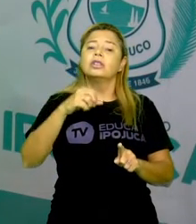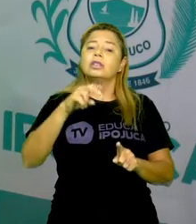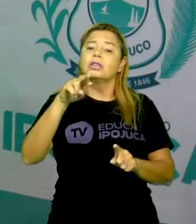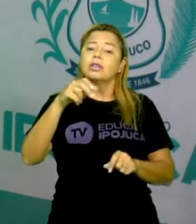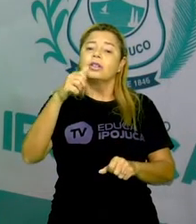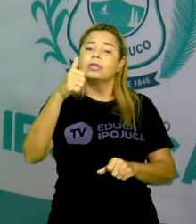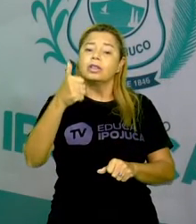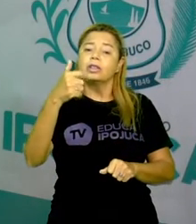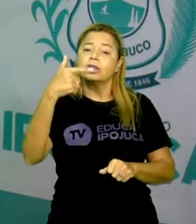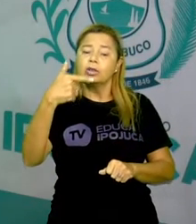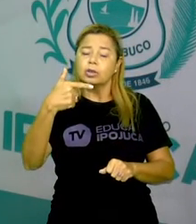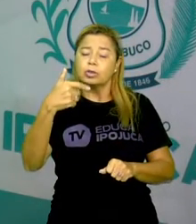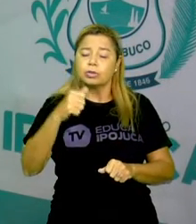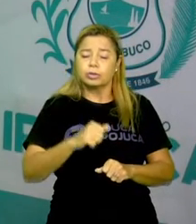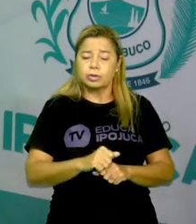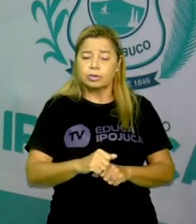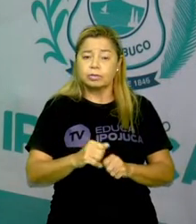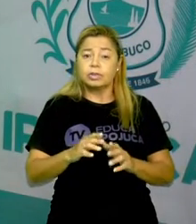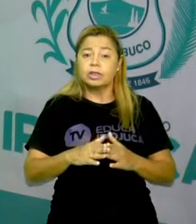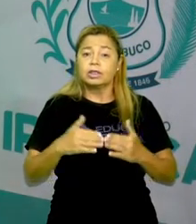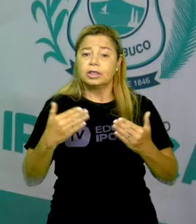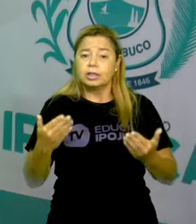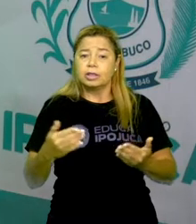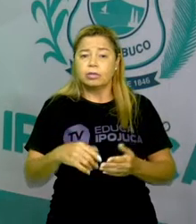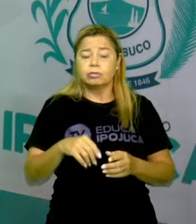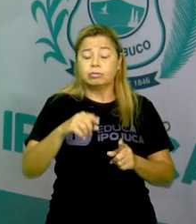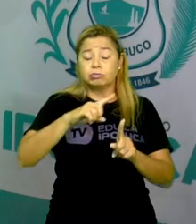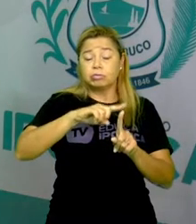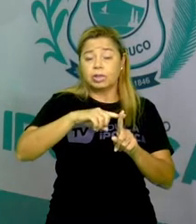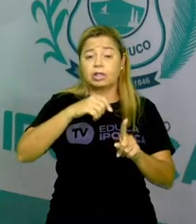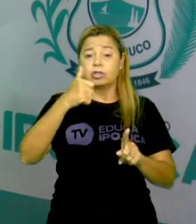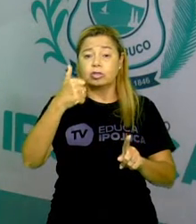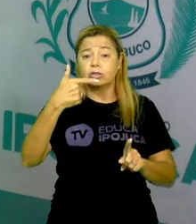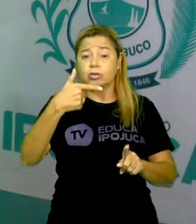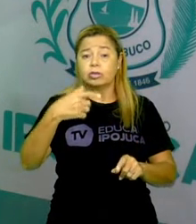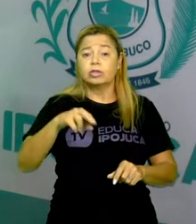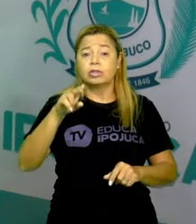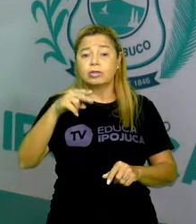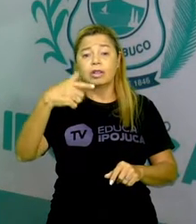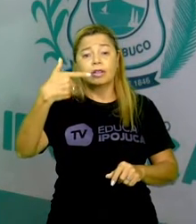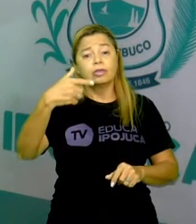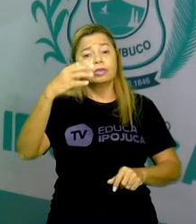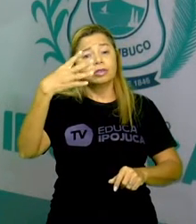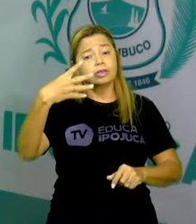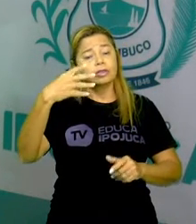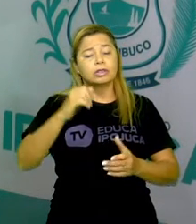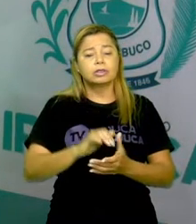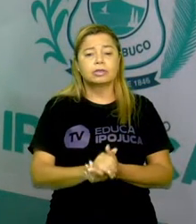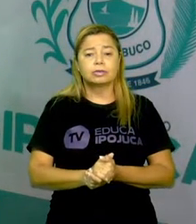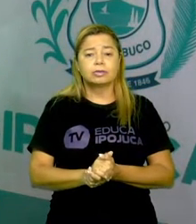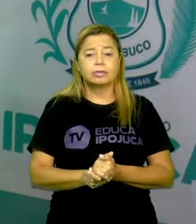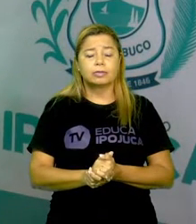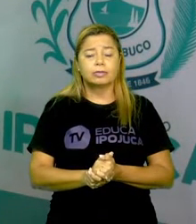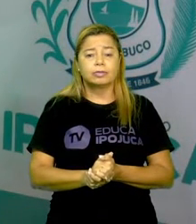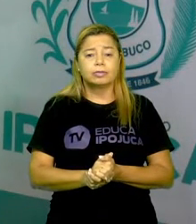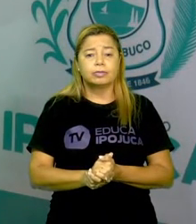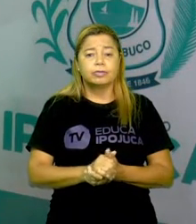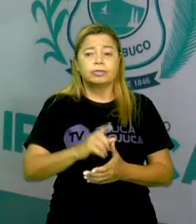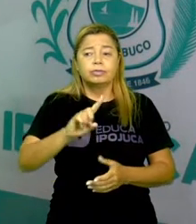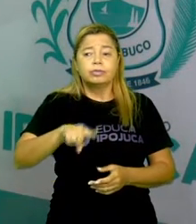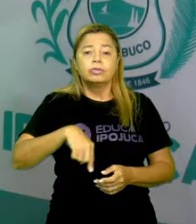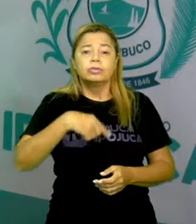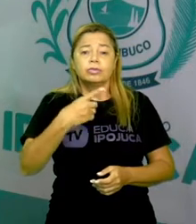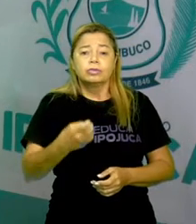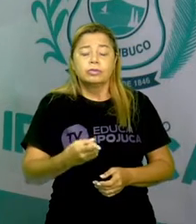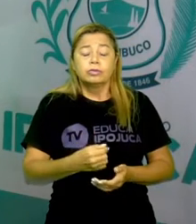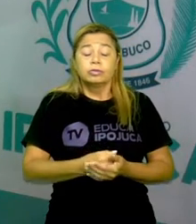24. Essa conta fica mais fácil de fazer. Mesmo raciocínio, um raciocínio parecido, a gente tem com